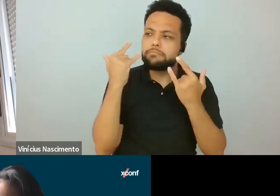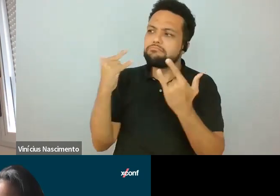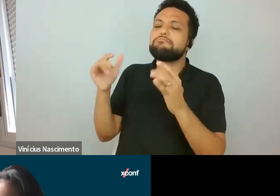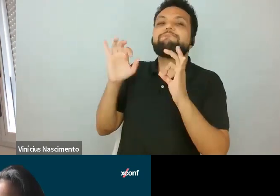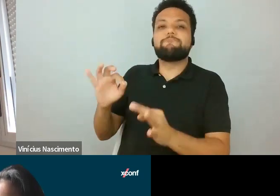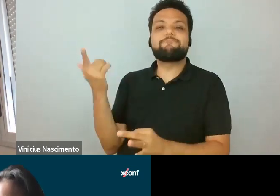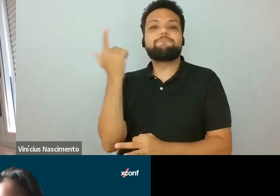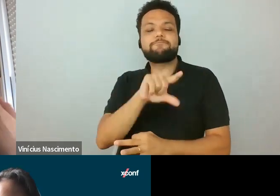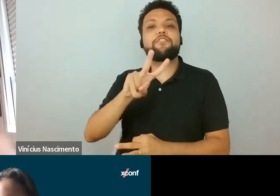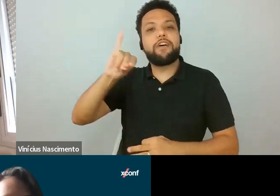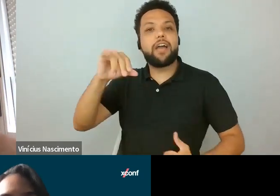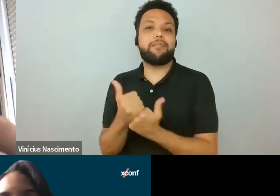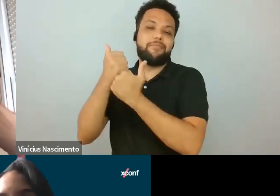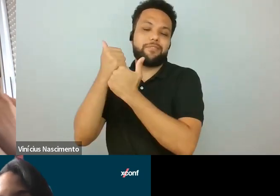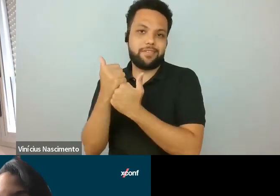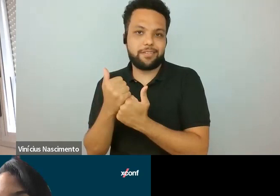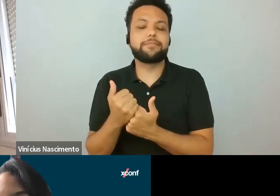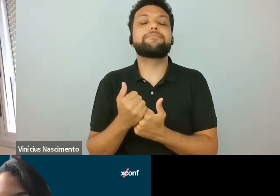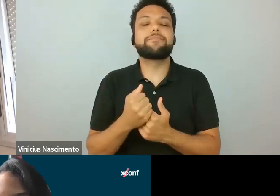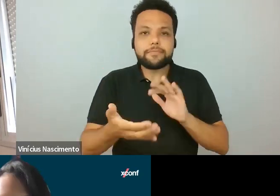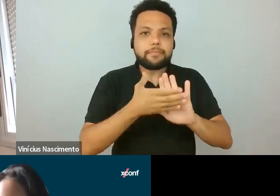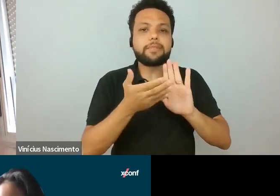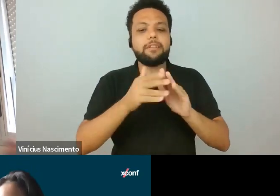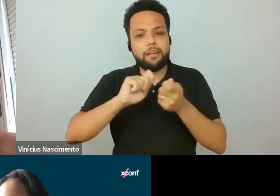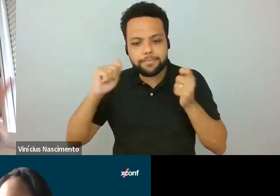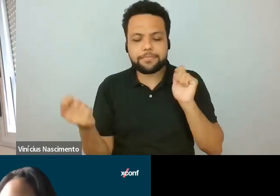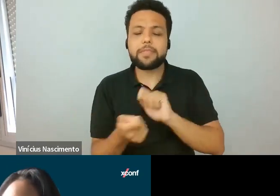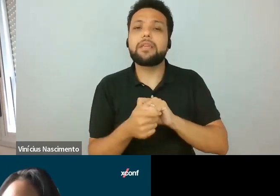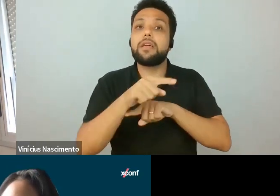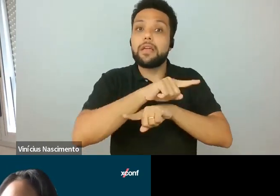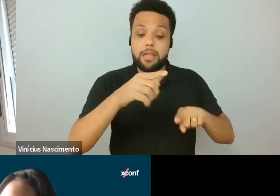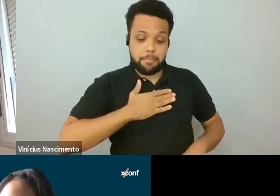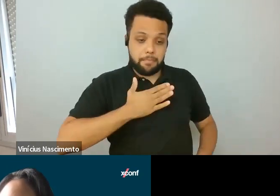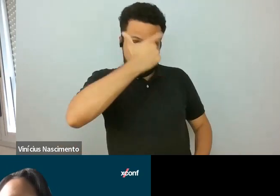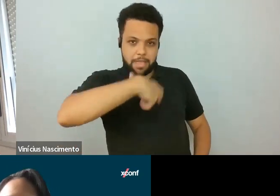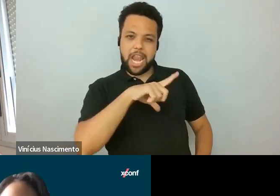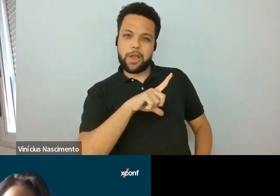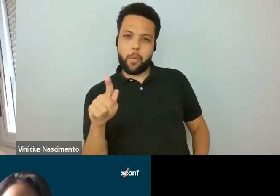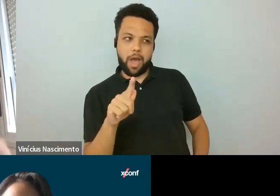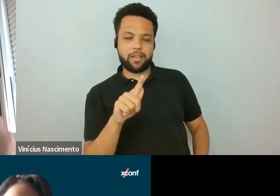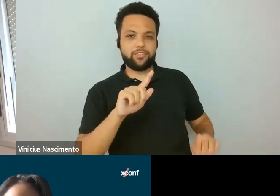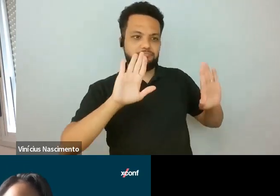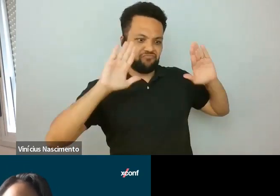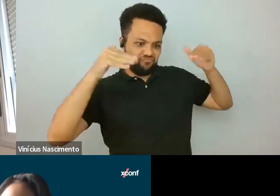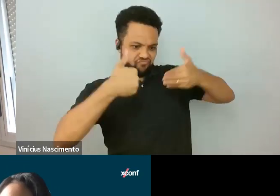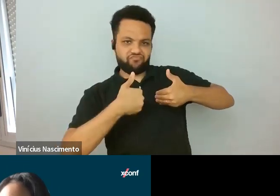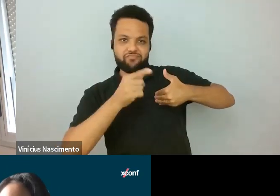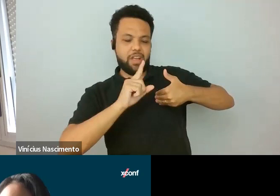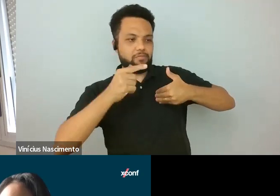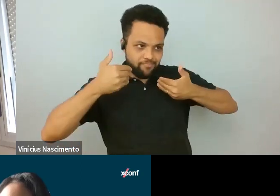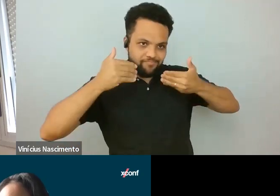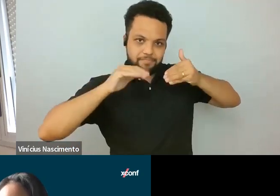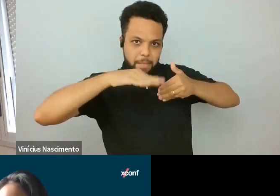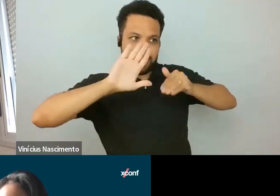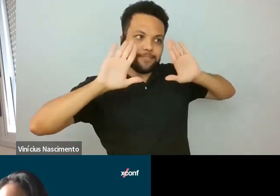for essa, se for outra, adaptem a linguagem de vocês para a linguagem que o cliente fala, porque aí você vai ter uma conversa muito mais fluida,